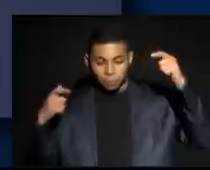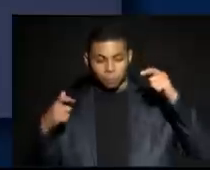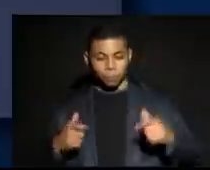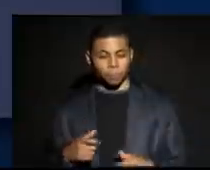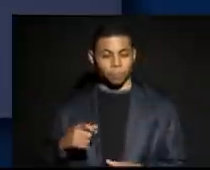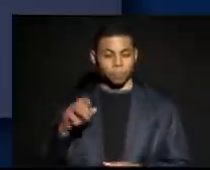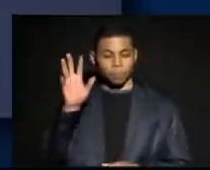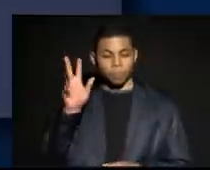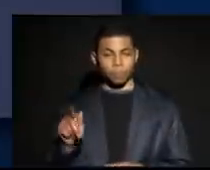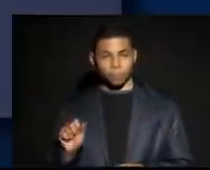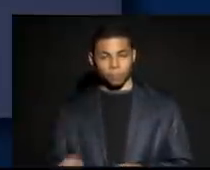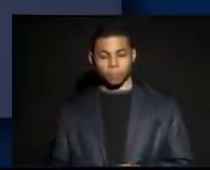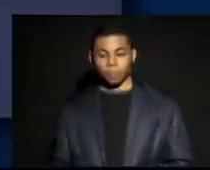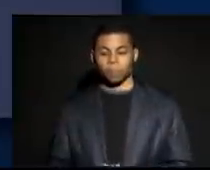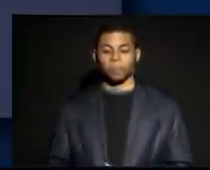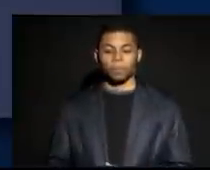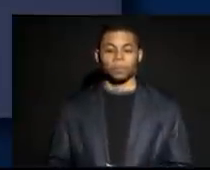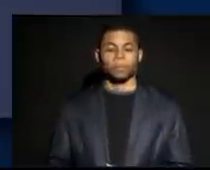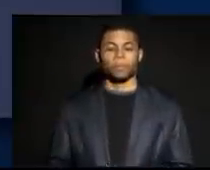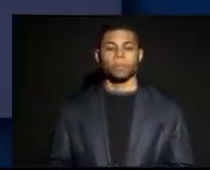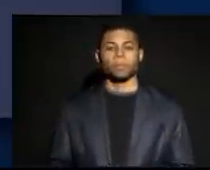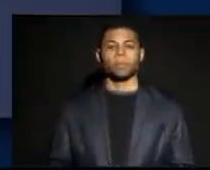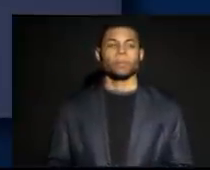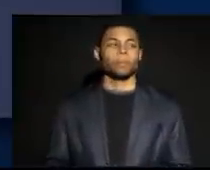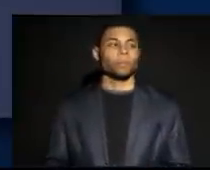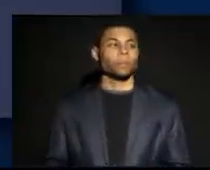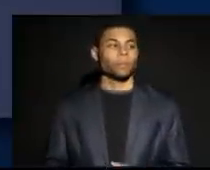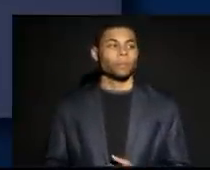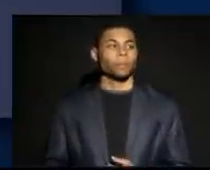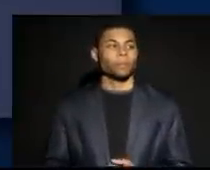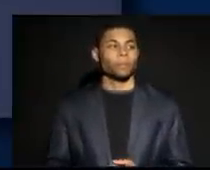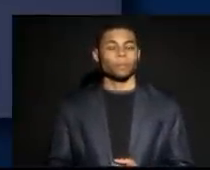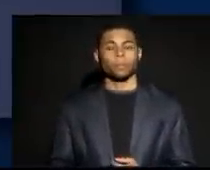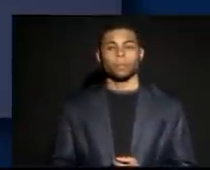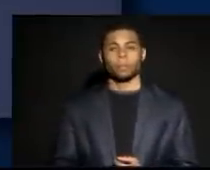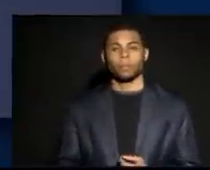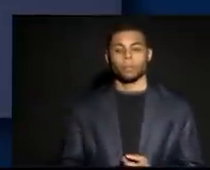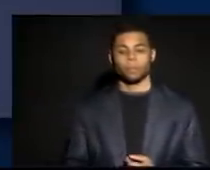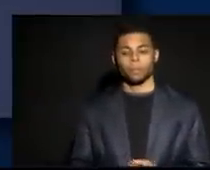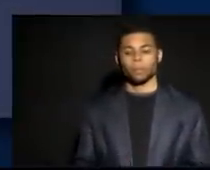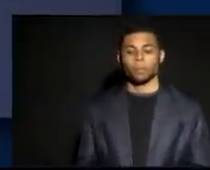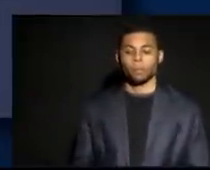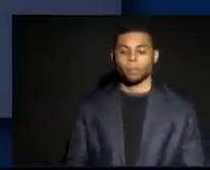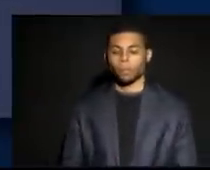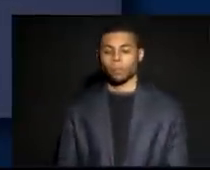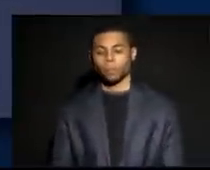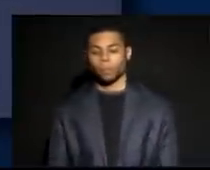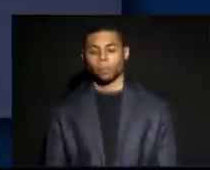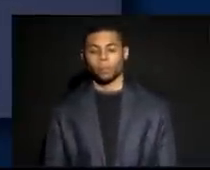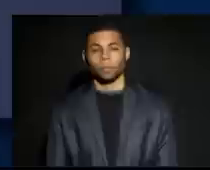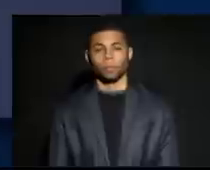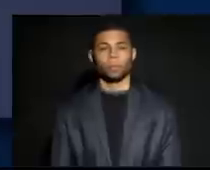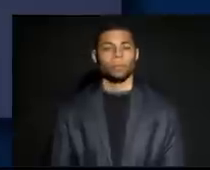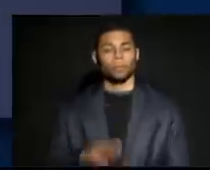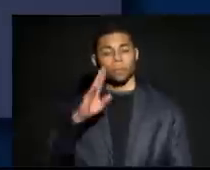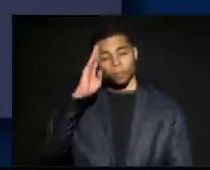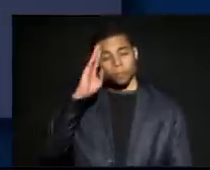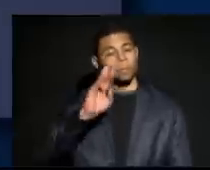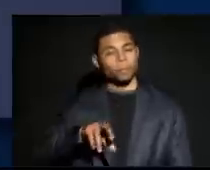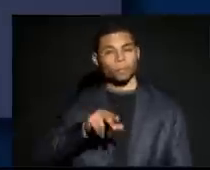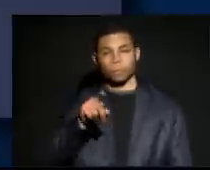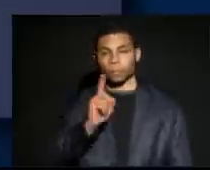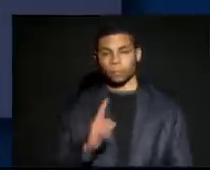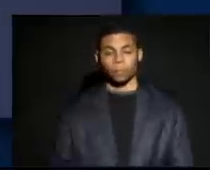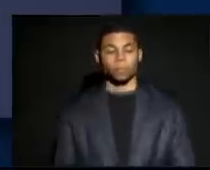é o sul vamos dizer assim né No que seria o clássico emergente mas o crédito era Não é